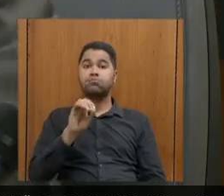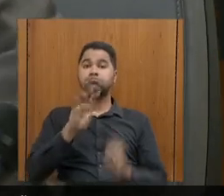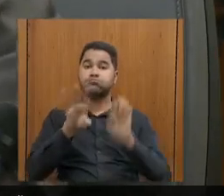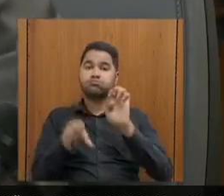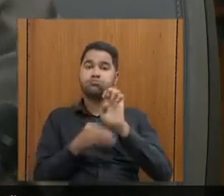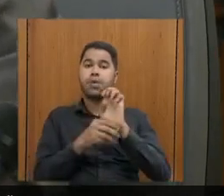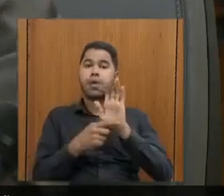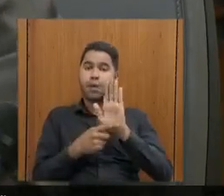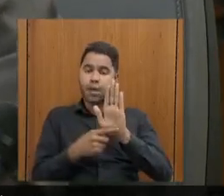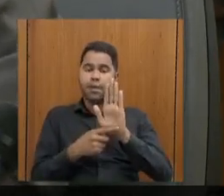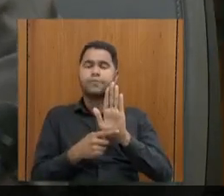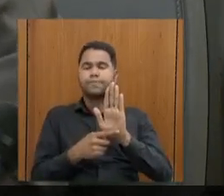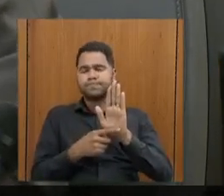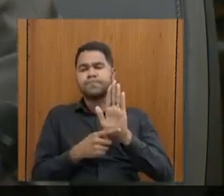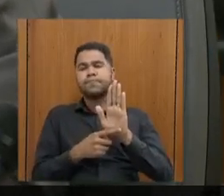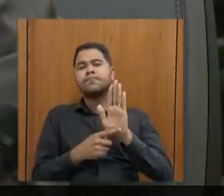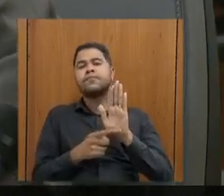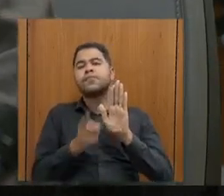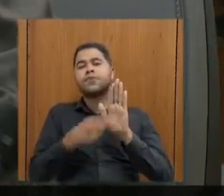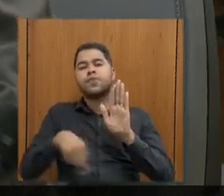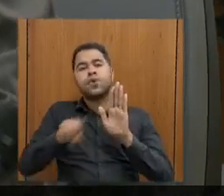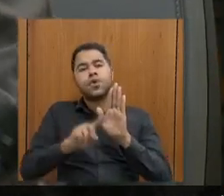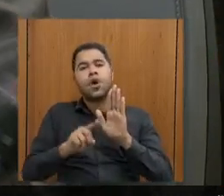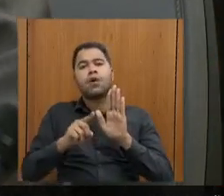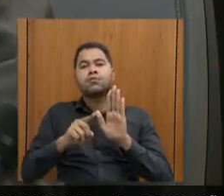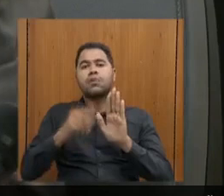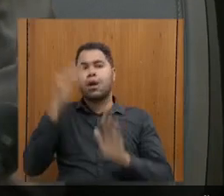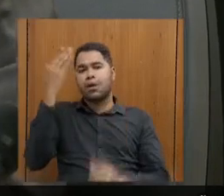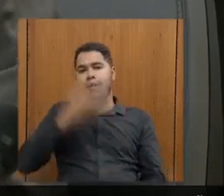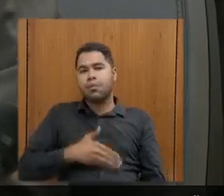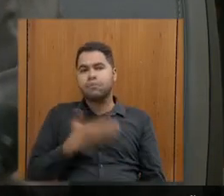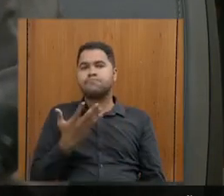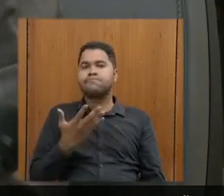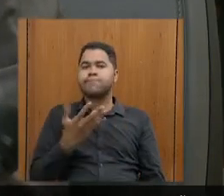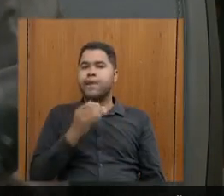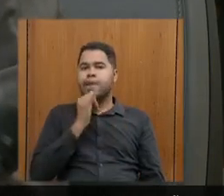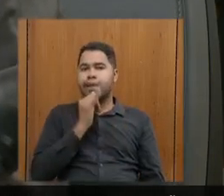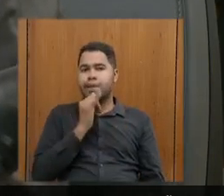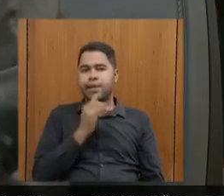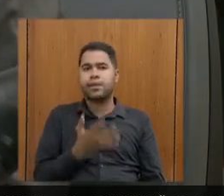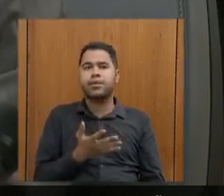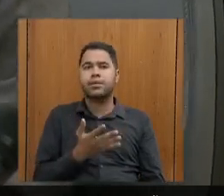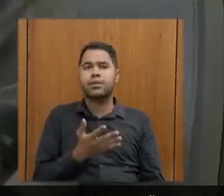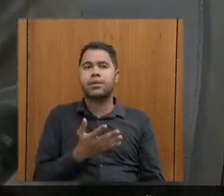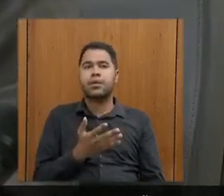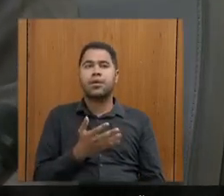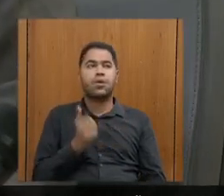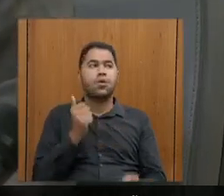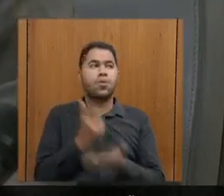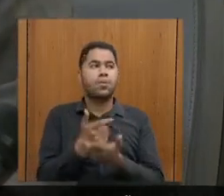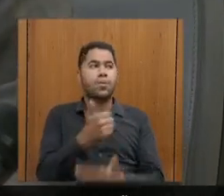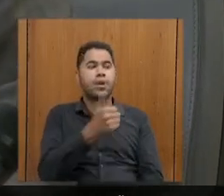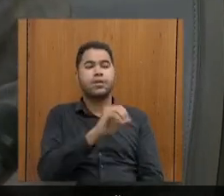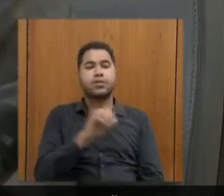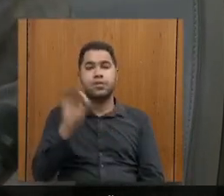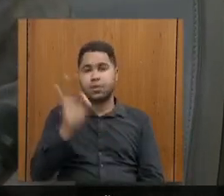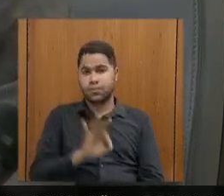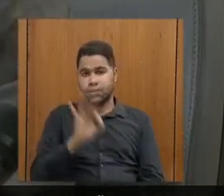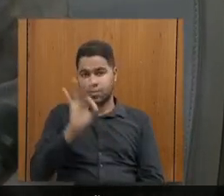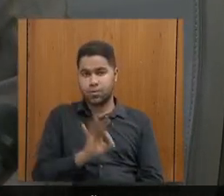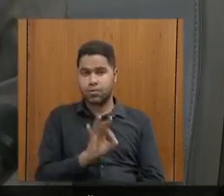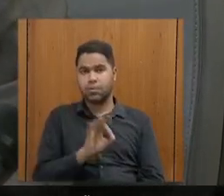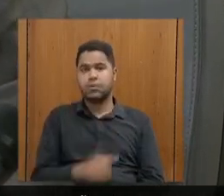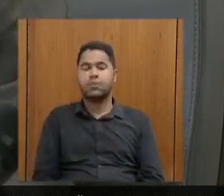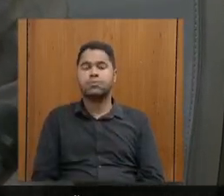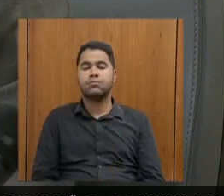que permitiria que a gente fizesse a completa bonificação seja comprasse 100% mas é